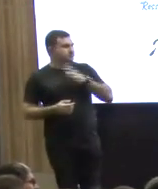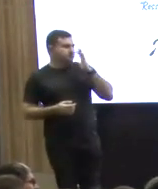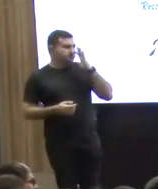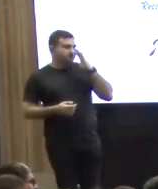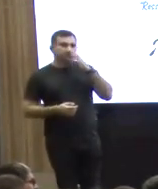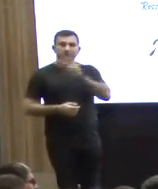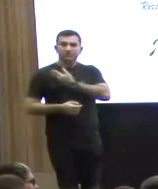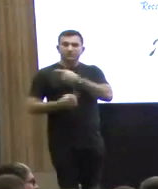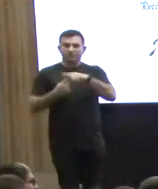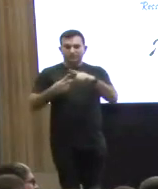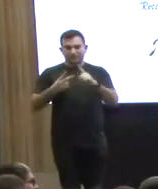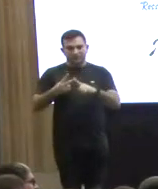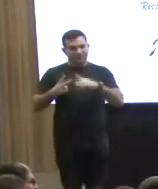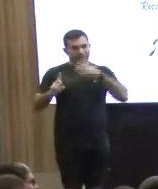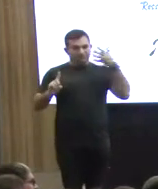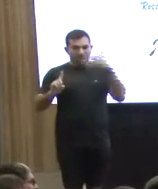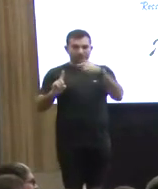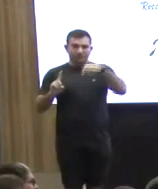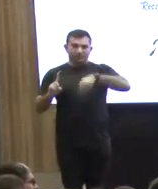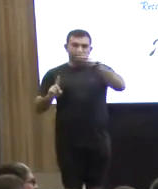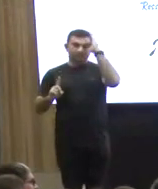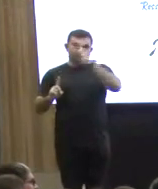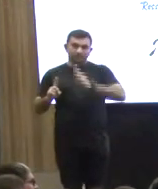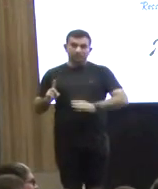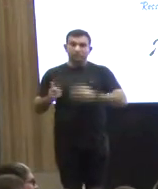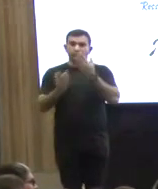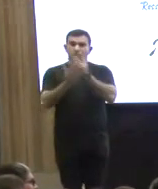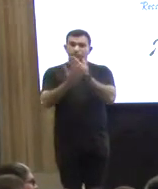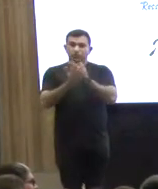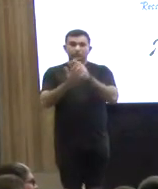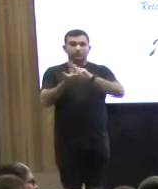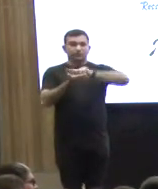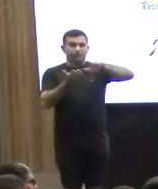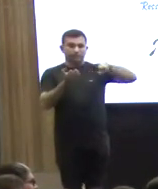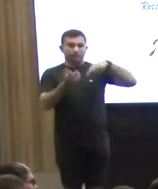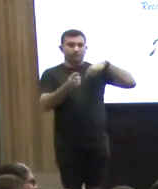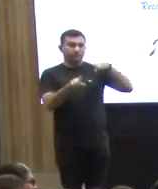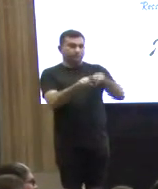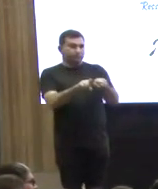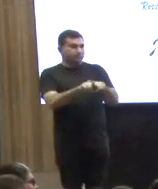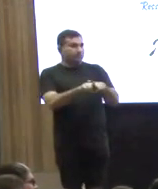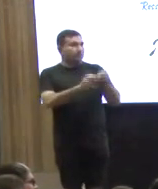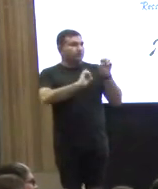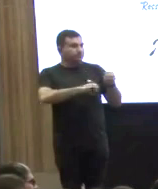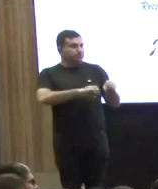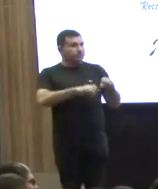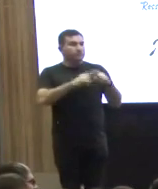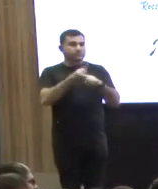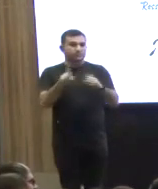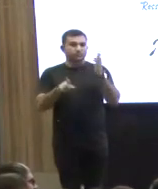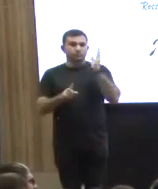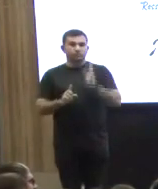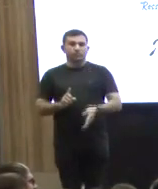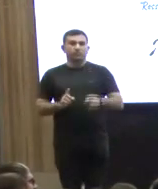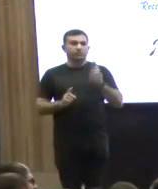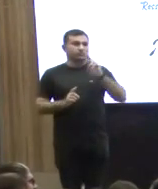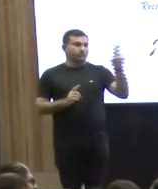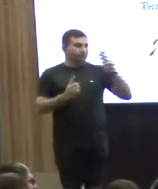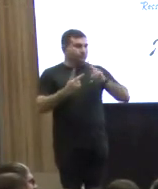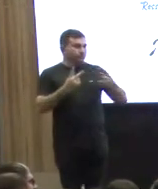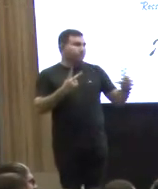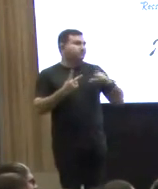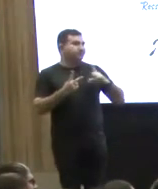referências para nós no Brasil, para quem estuda diversidade e educação. Com certeza já passou pelos nomes desses dois colegas que vão compor